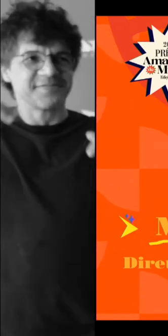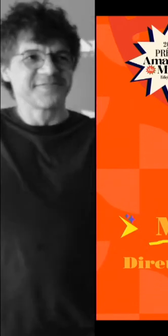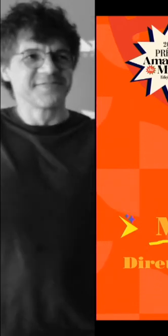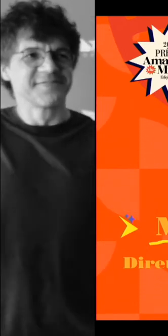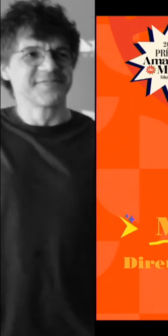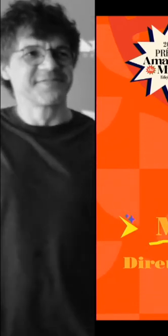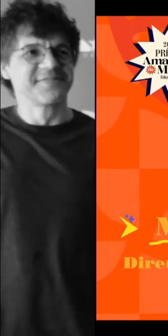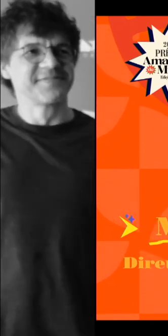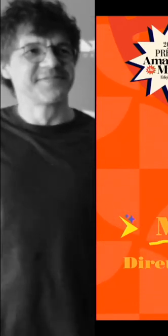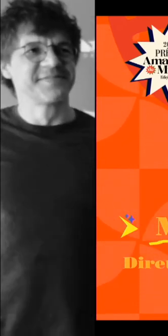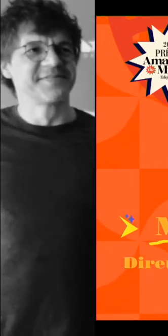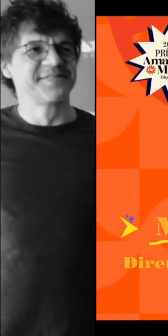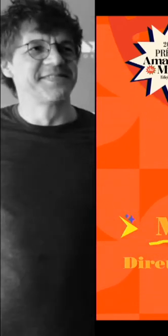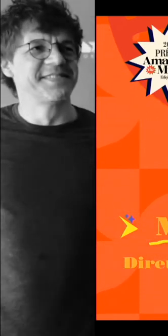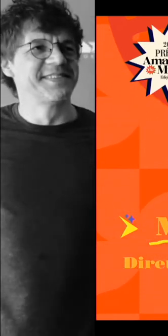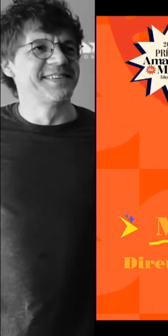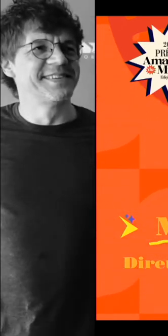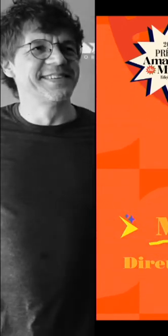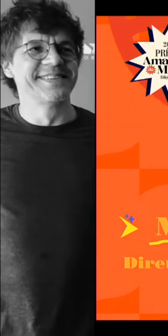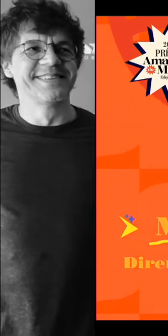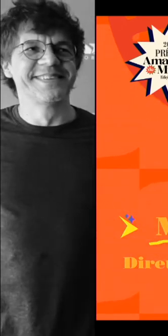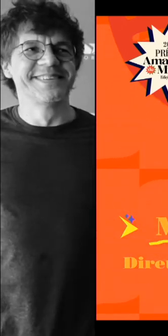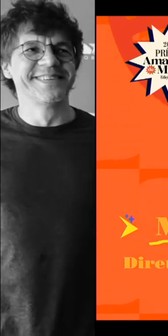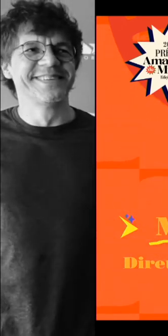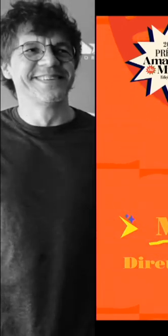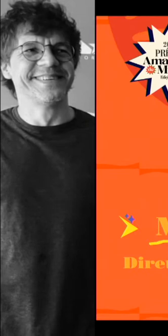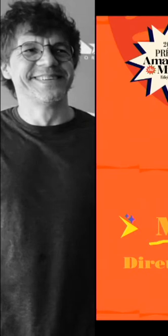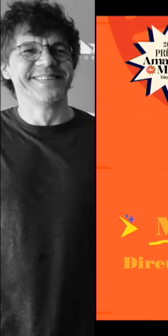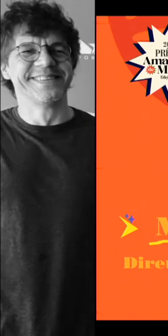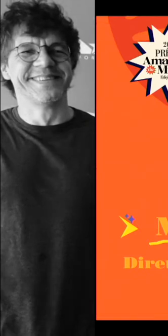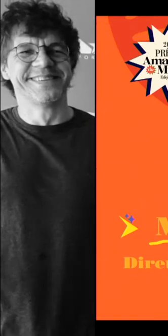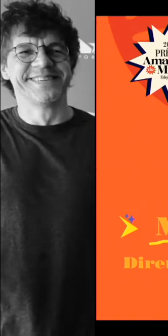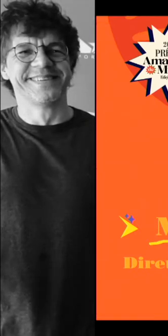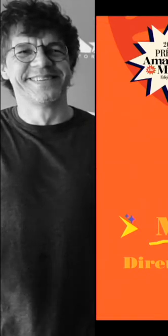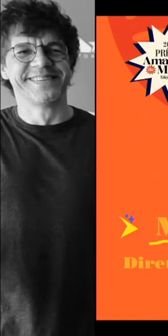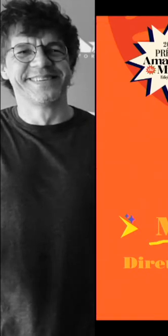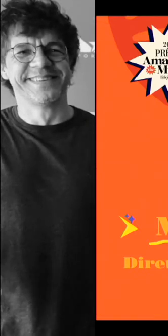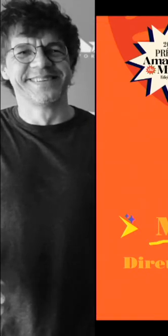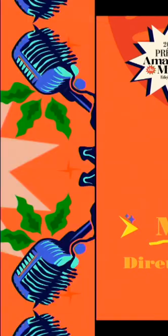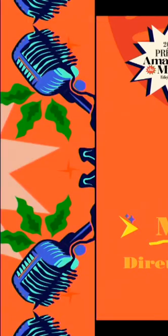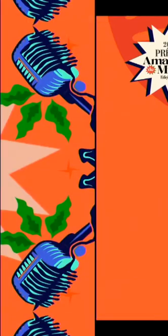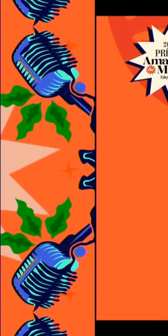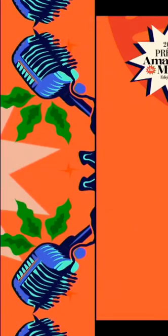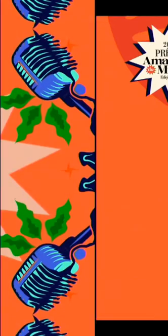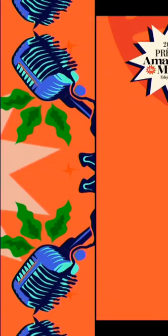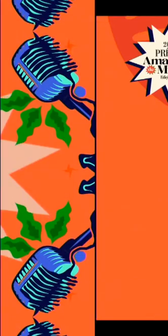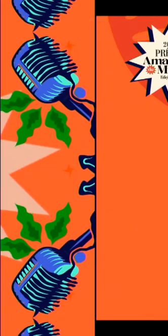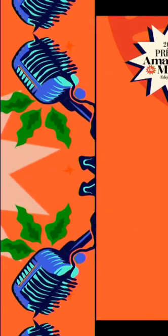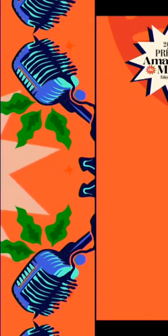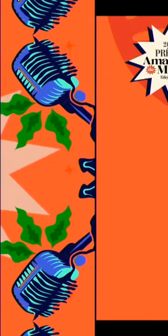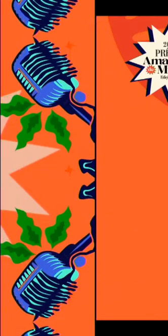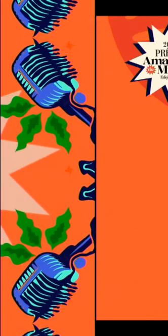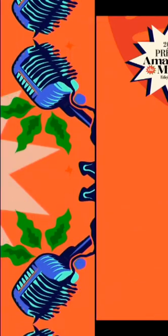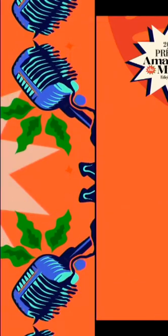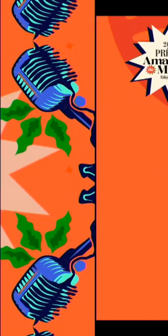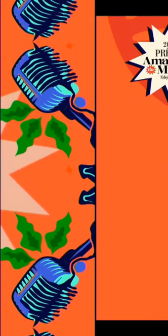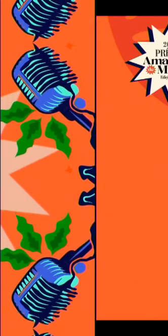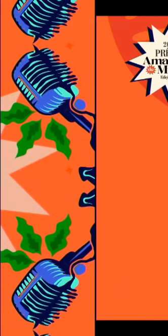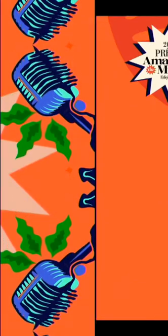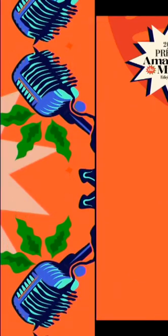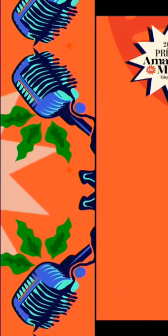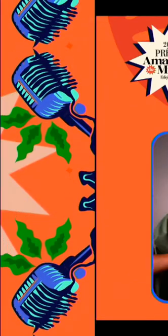2013, já trabalhou com artistas como Tom Zé, Gal Costa e Erasmo Carlos. E teve como